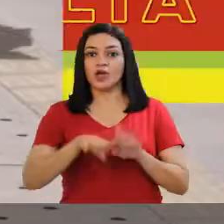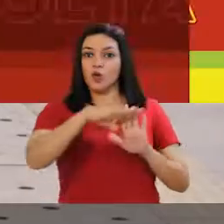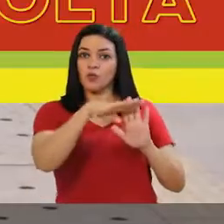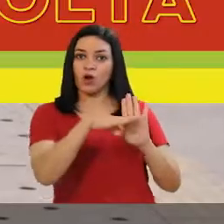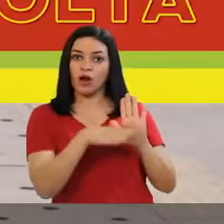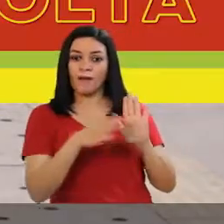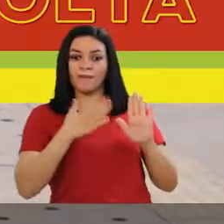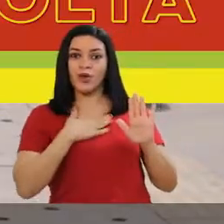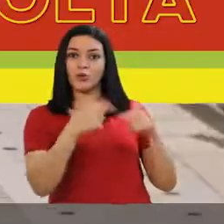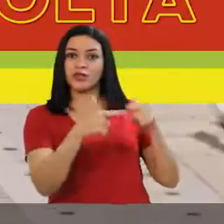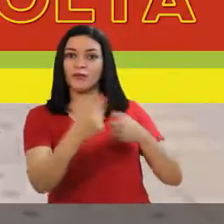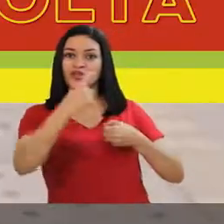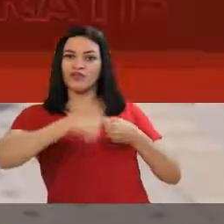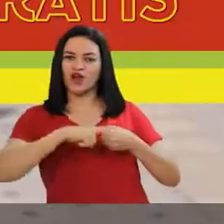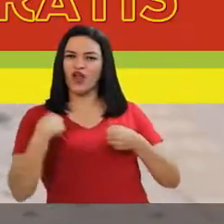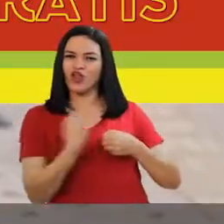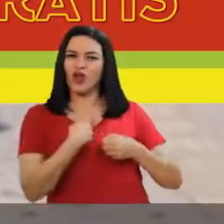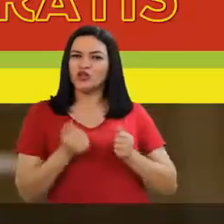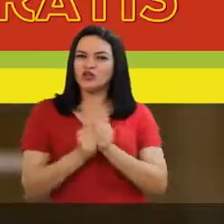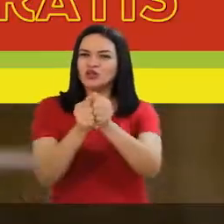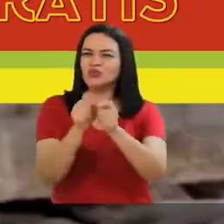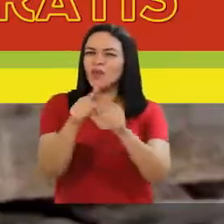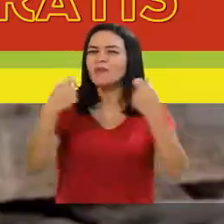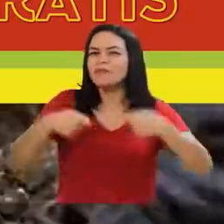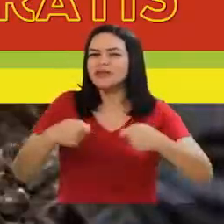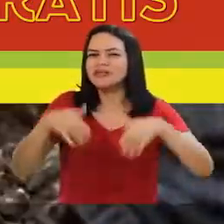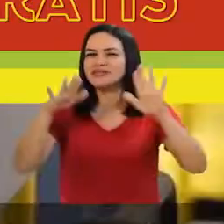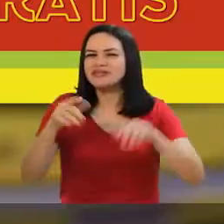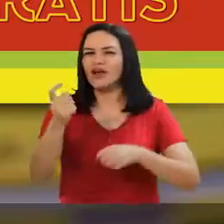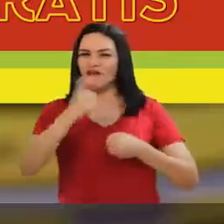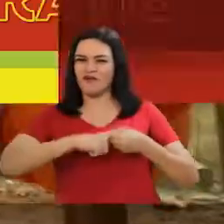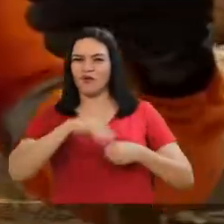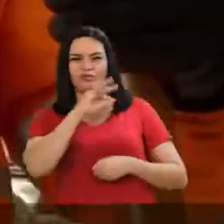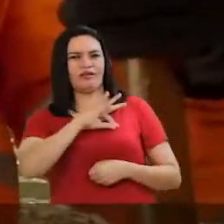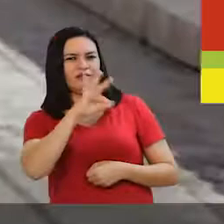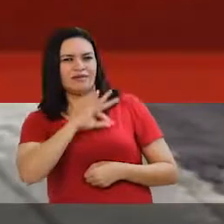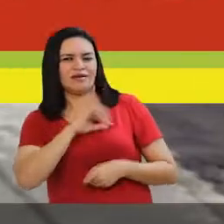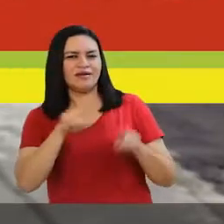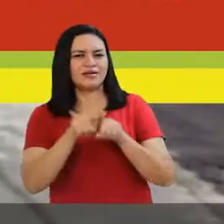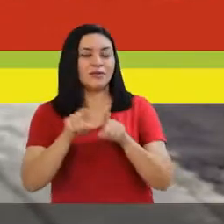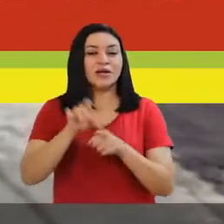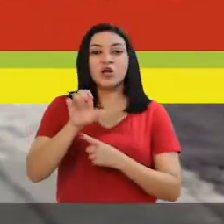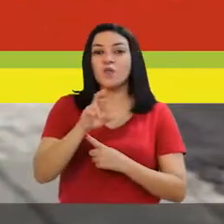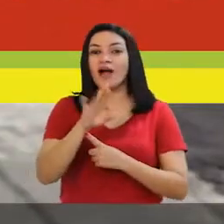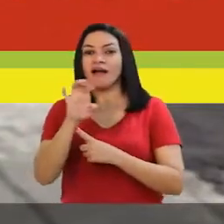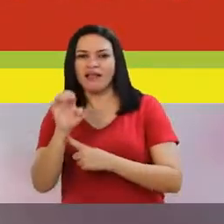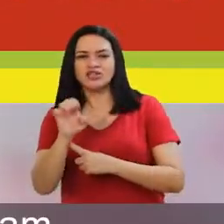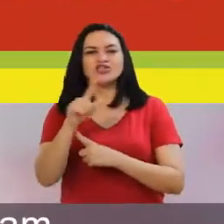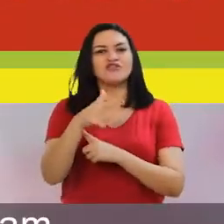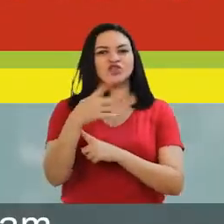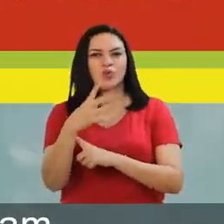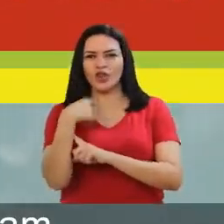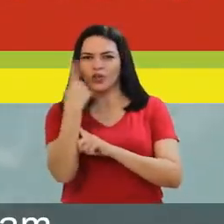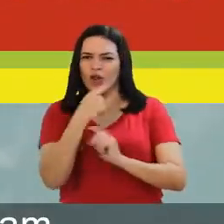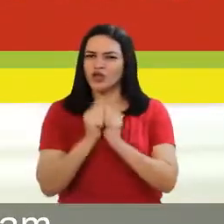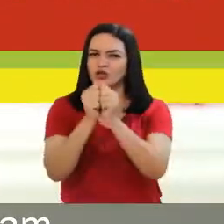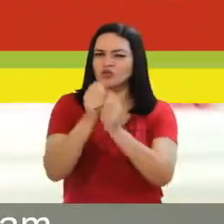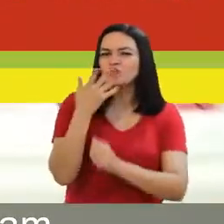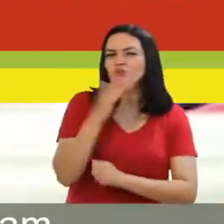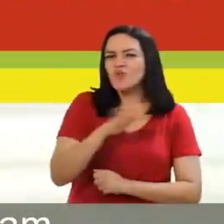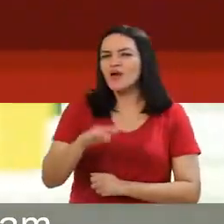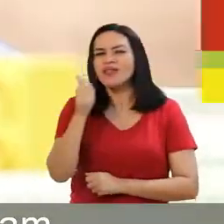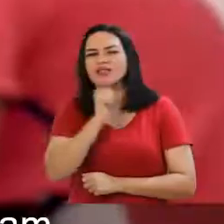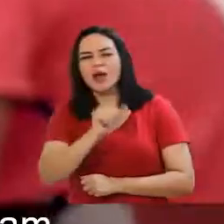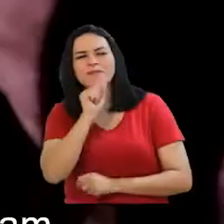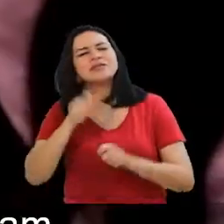o programa Meu Emprego de Volta, ficamos do lado dos que precisam recuperar sua renda. E com a Escreche 24 Horas, estaremos do lado das